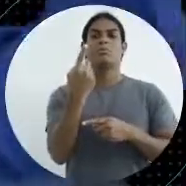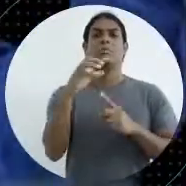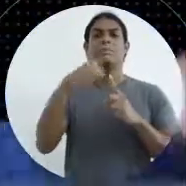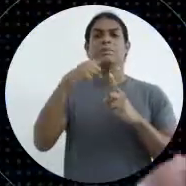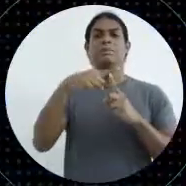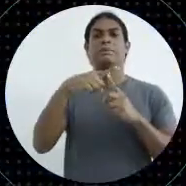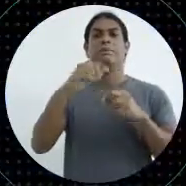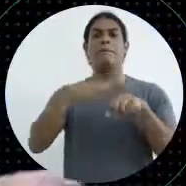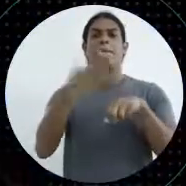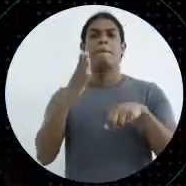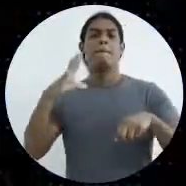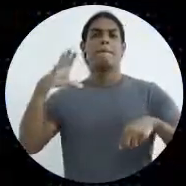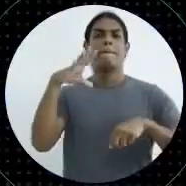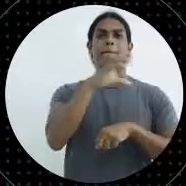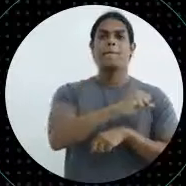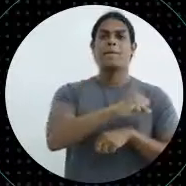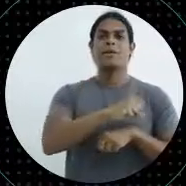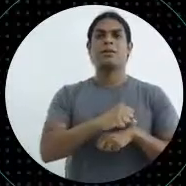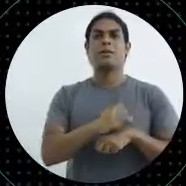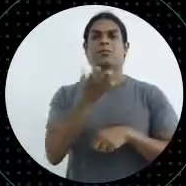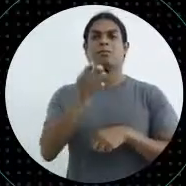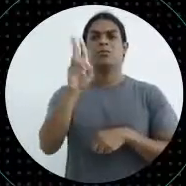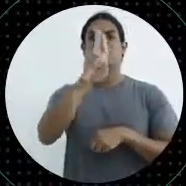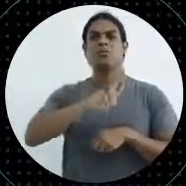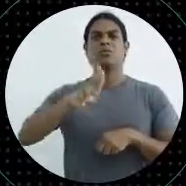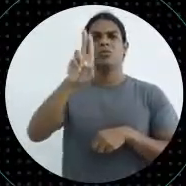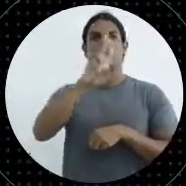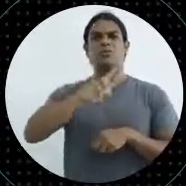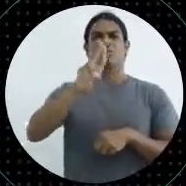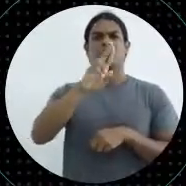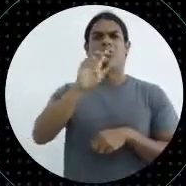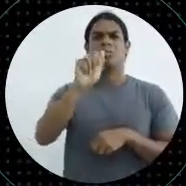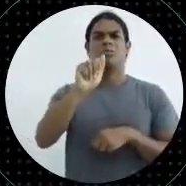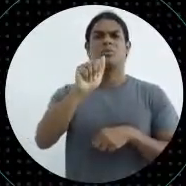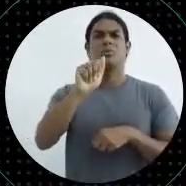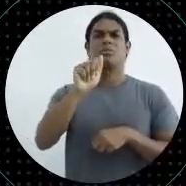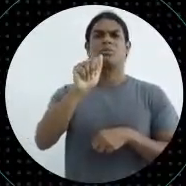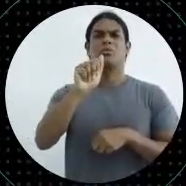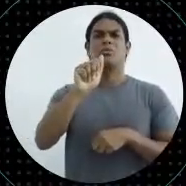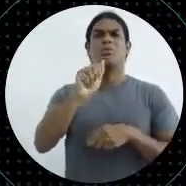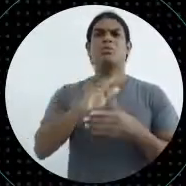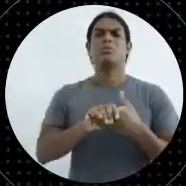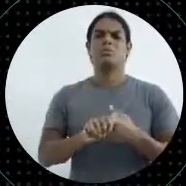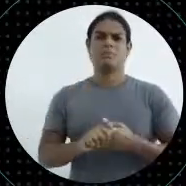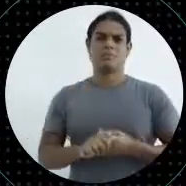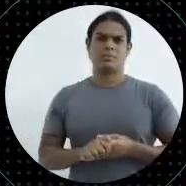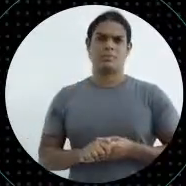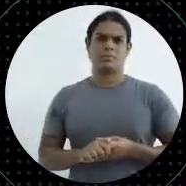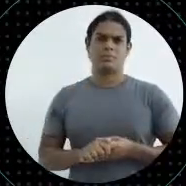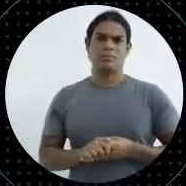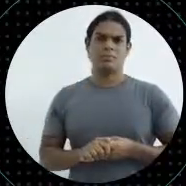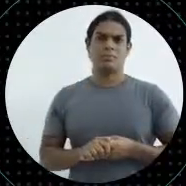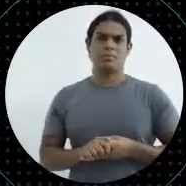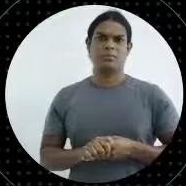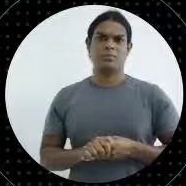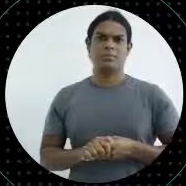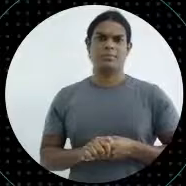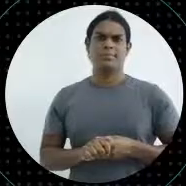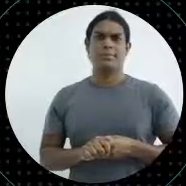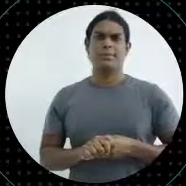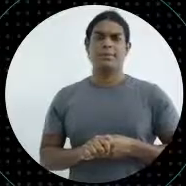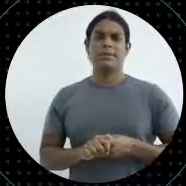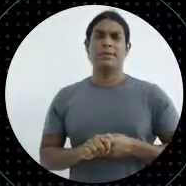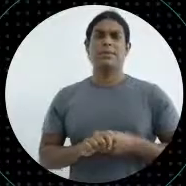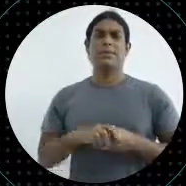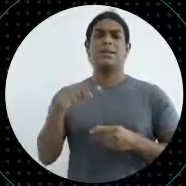quando você disponibiliza seu site, você coloca o arquivozinho da versão comprimida. E a versão comprimida ela é difícil